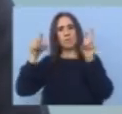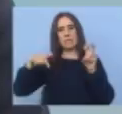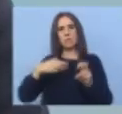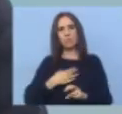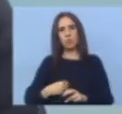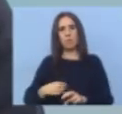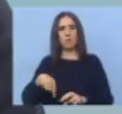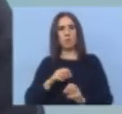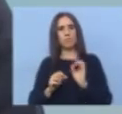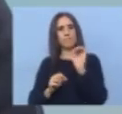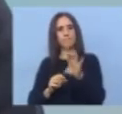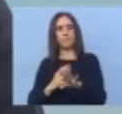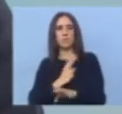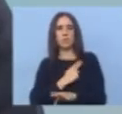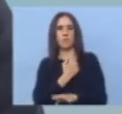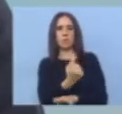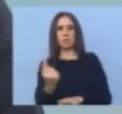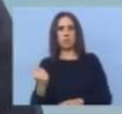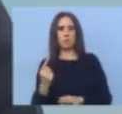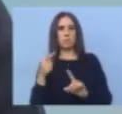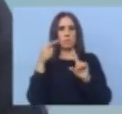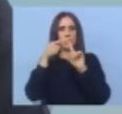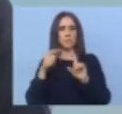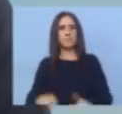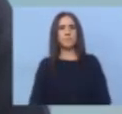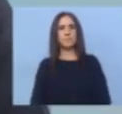encaminhamos para cada chefe de missão.